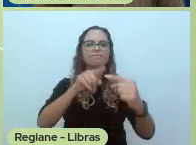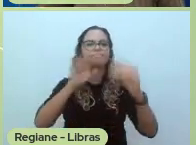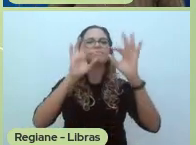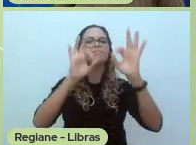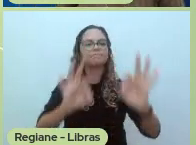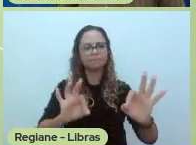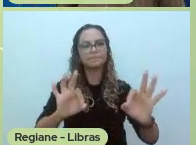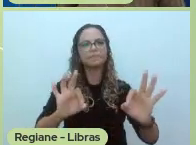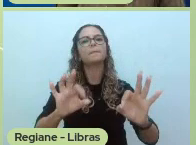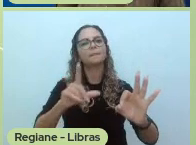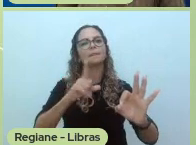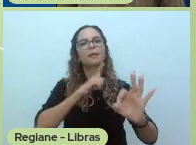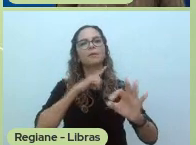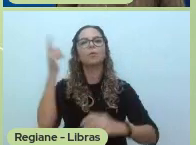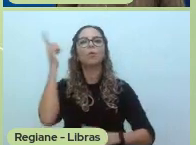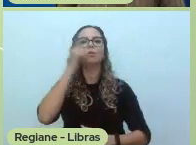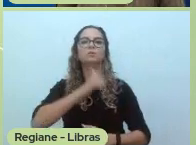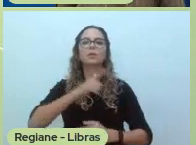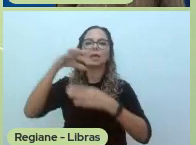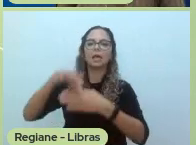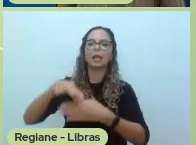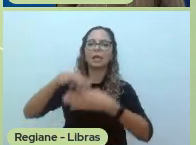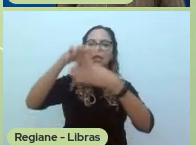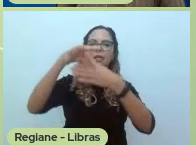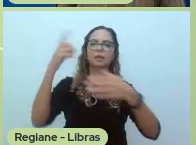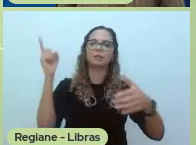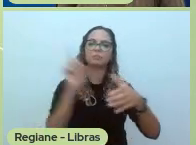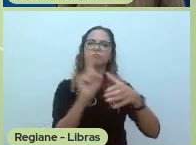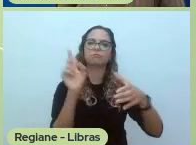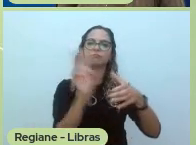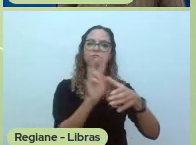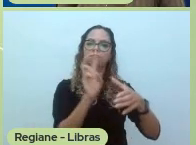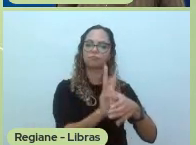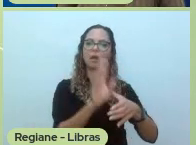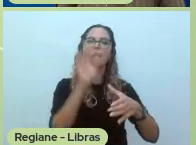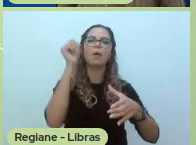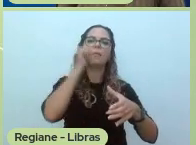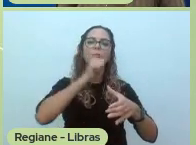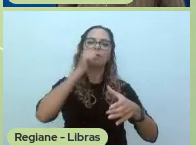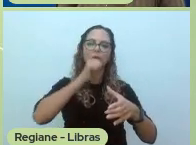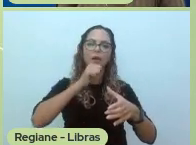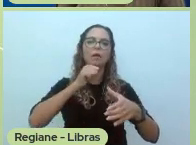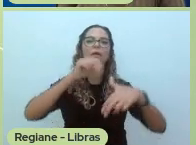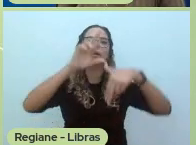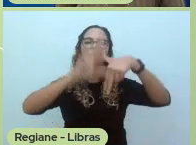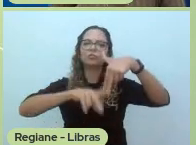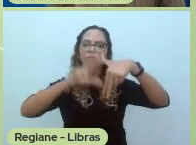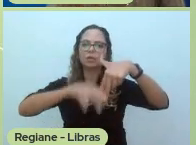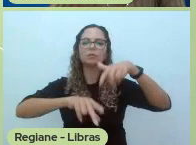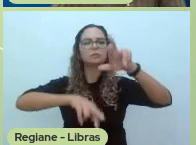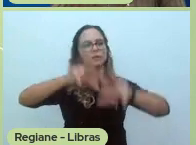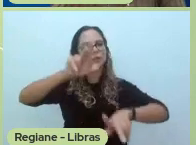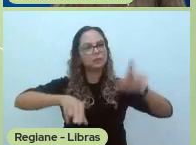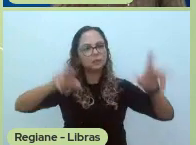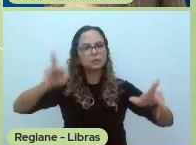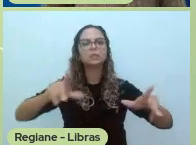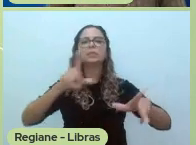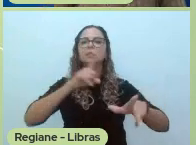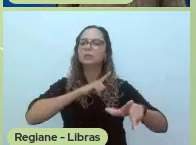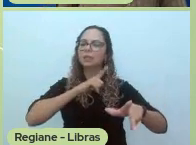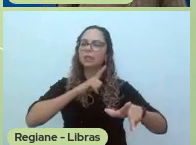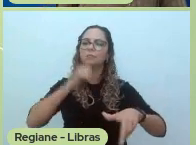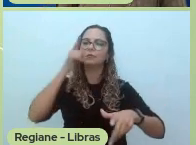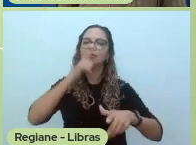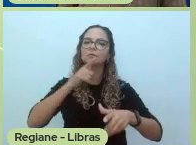em que você consegue fazer uma equipe mais diversa, você é bonificado, você tem, né, tem um processo de remuneração. Está